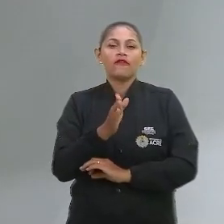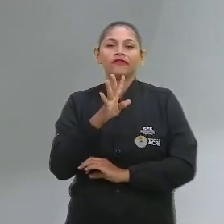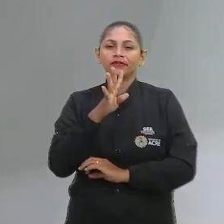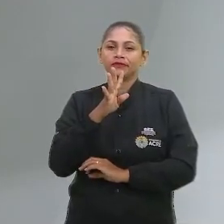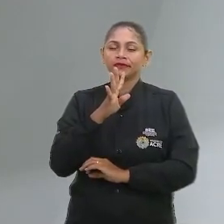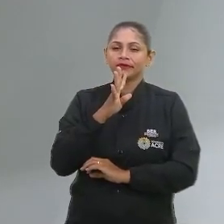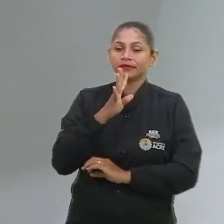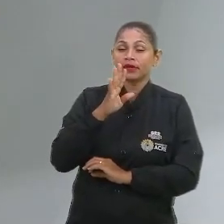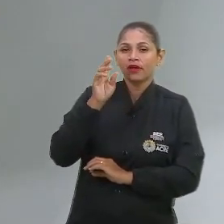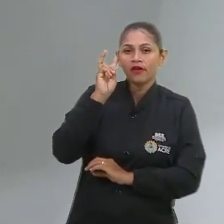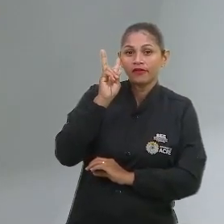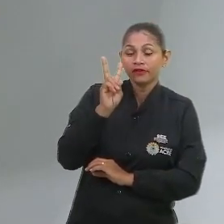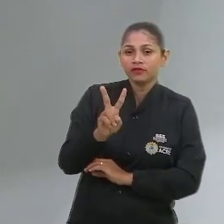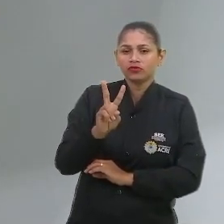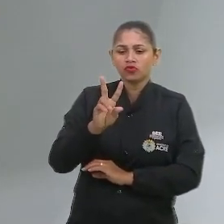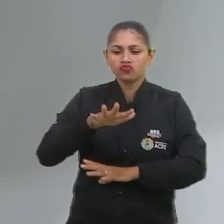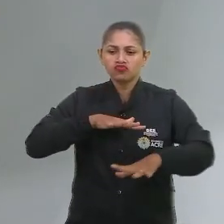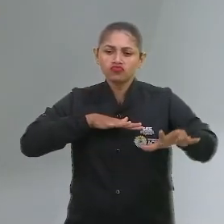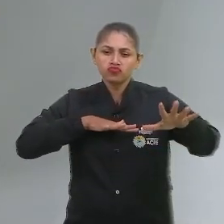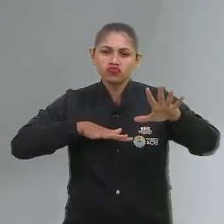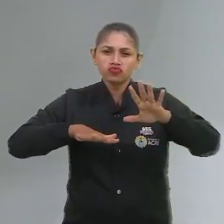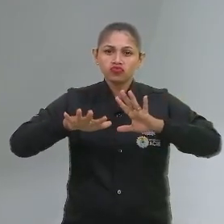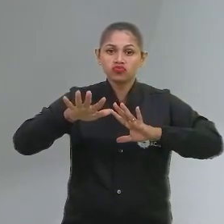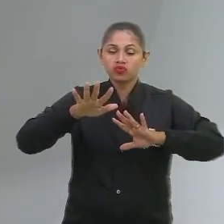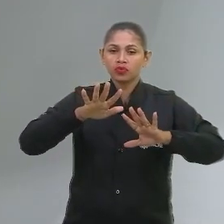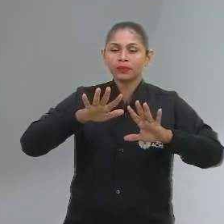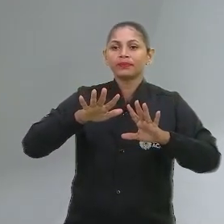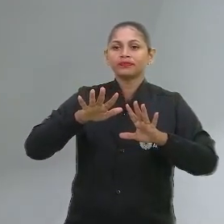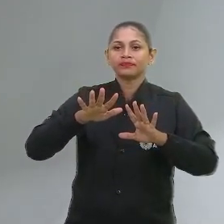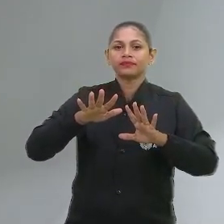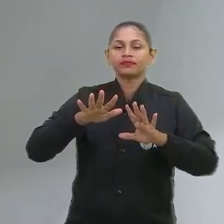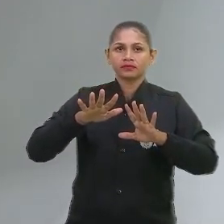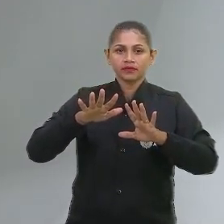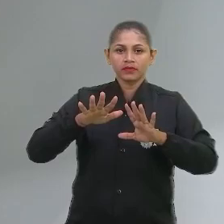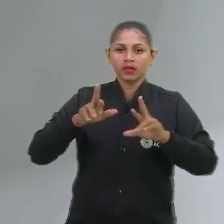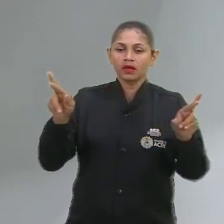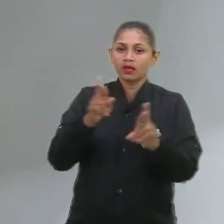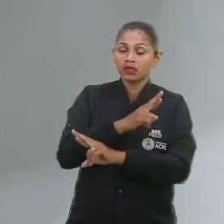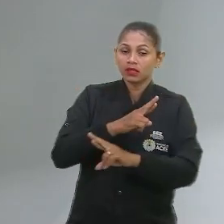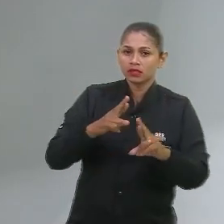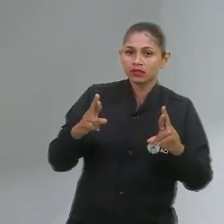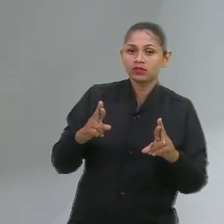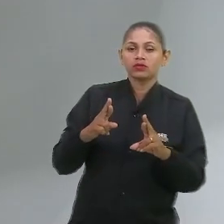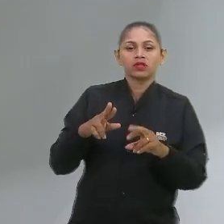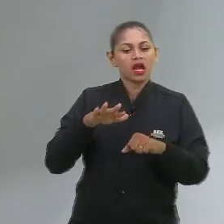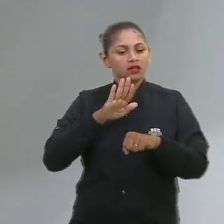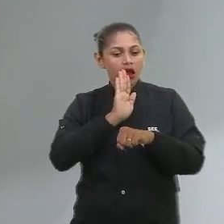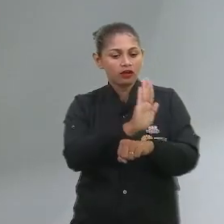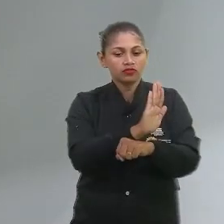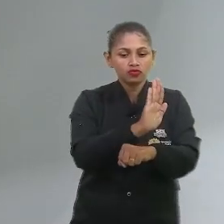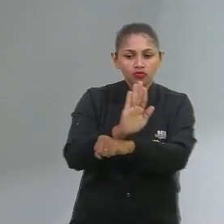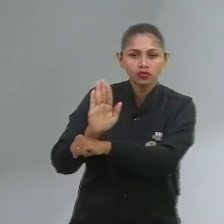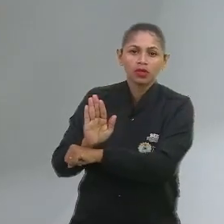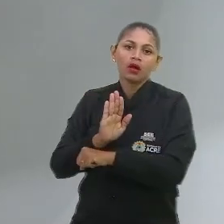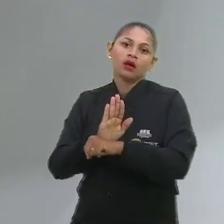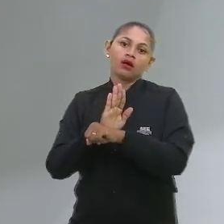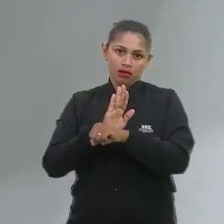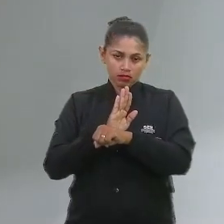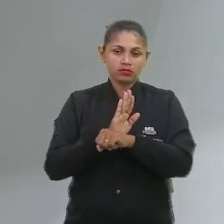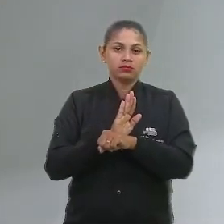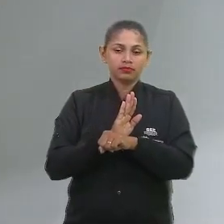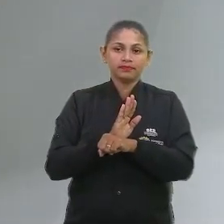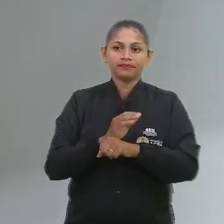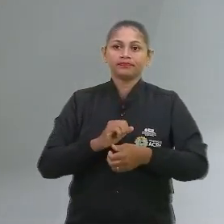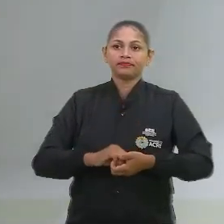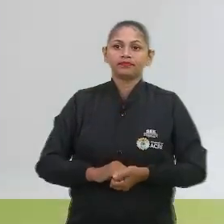alguma movimentação nas redes sociais em prol de alguma causa ou contra algo que aconteceu, né? As